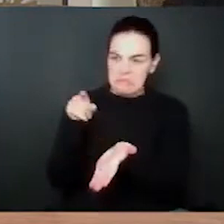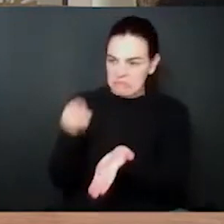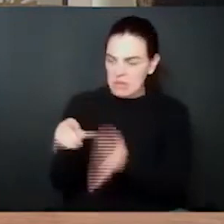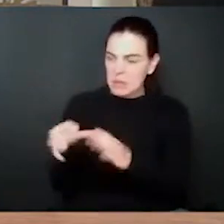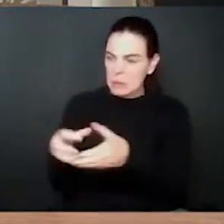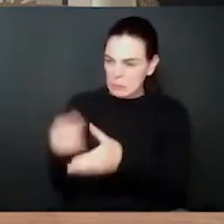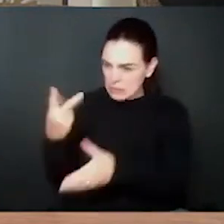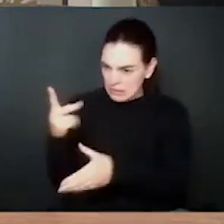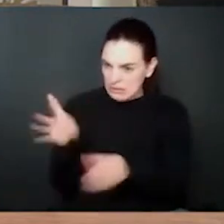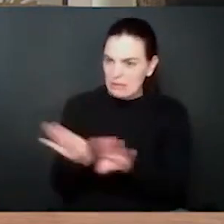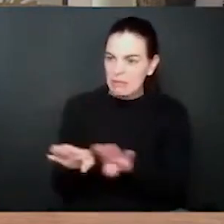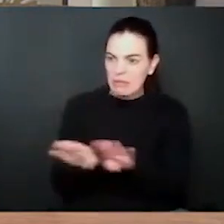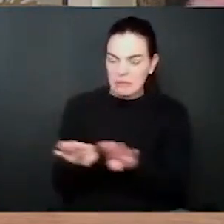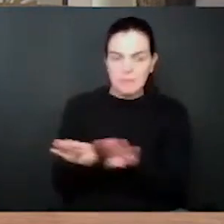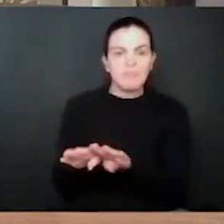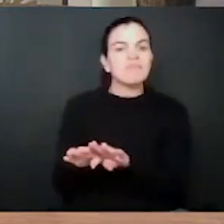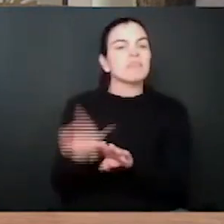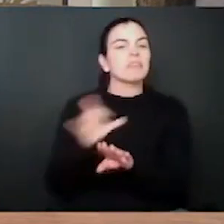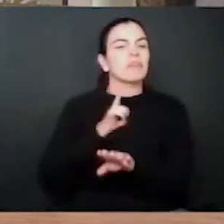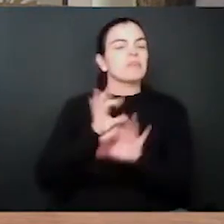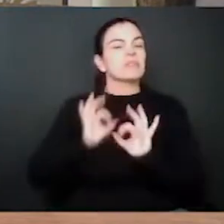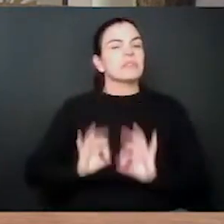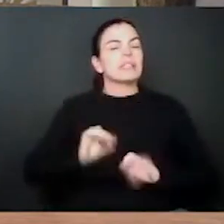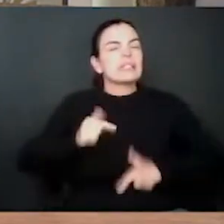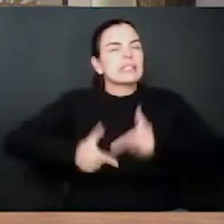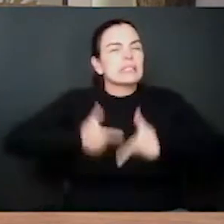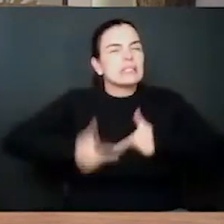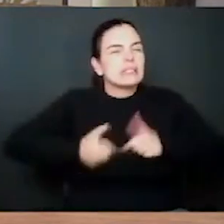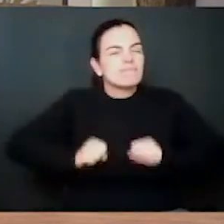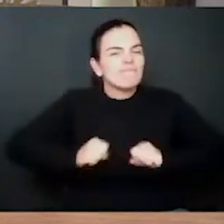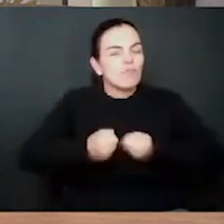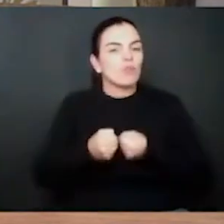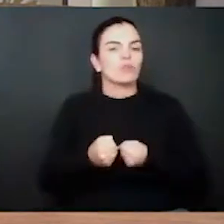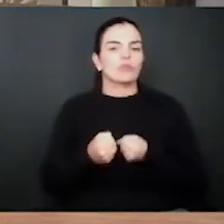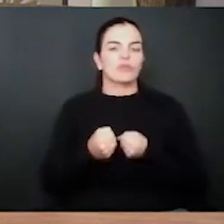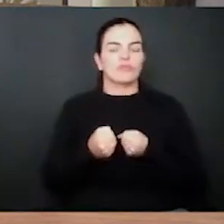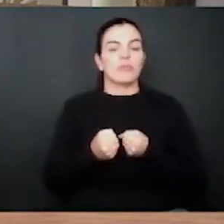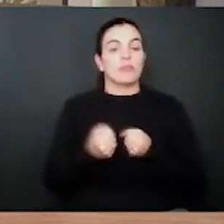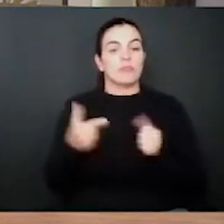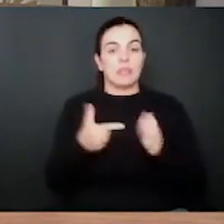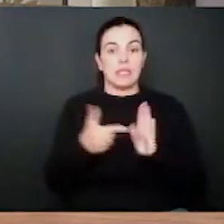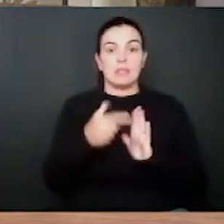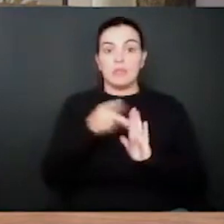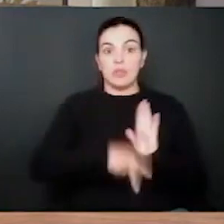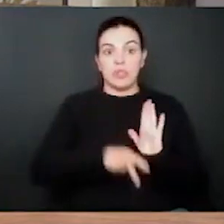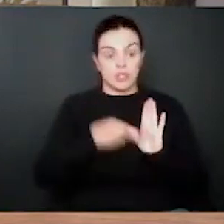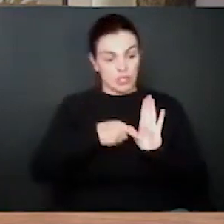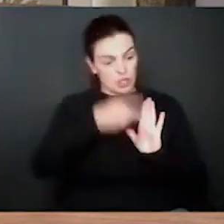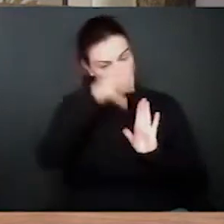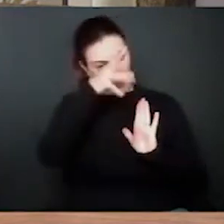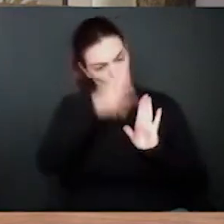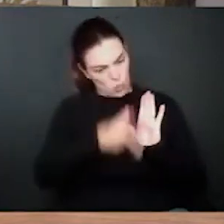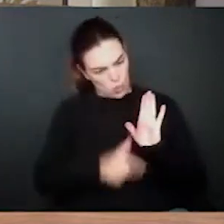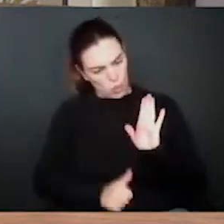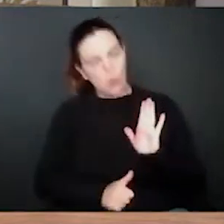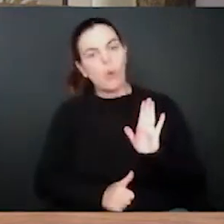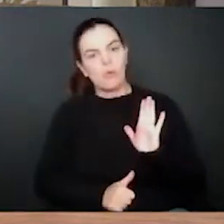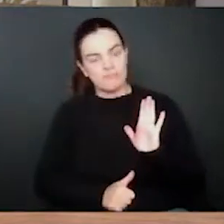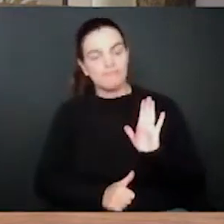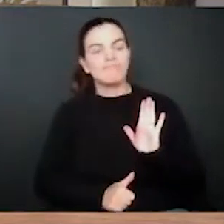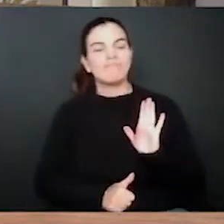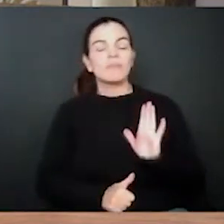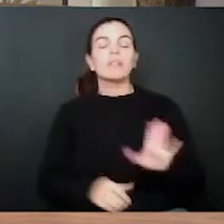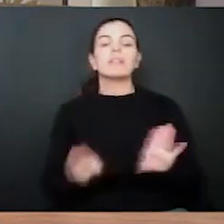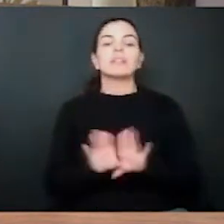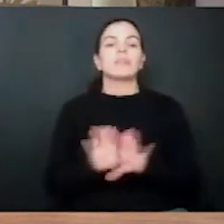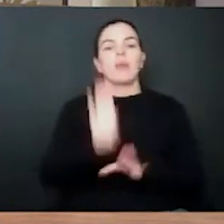que certamente trabalhou arduamente na construção, que o projeto é bastante completo. Elogiar também os outros vereadores que